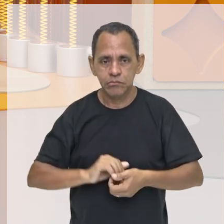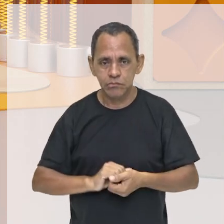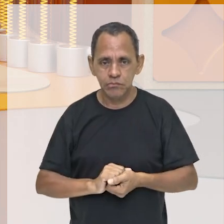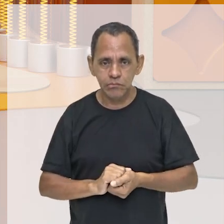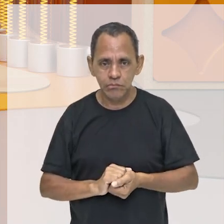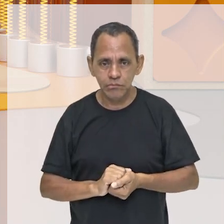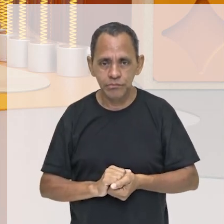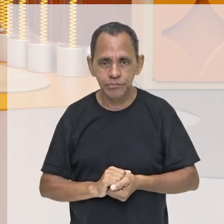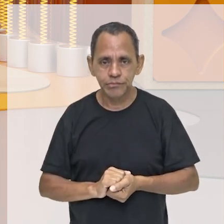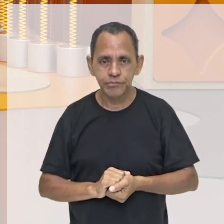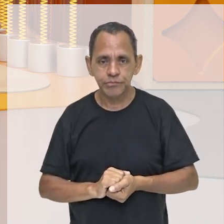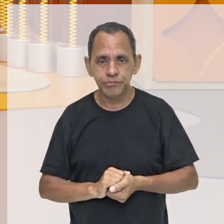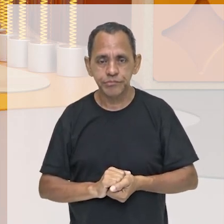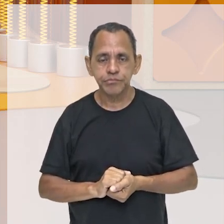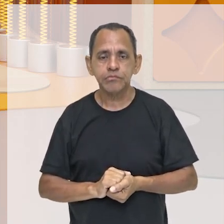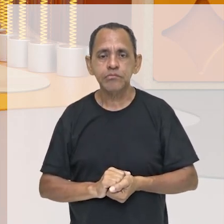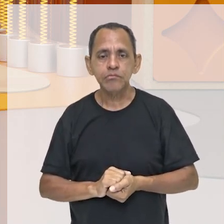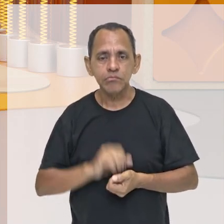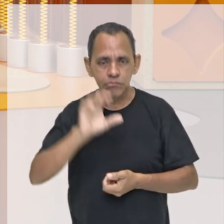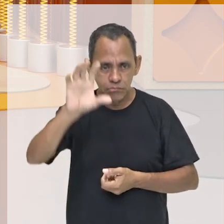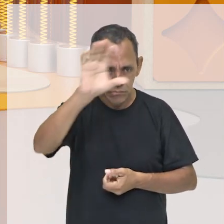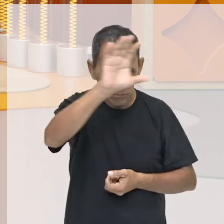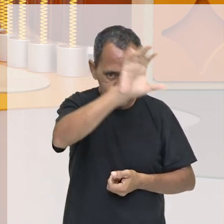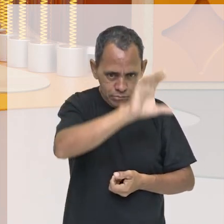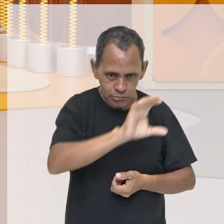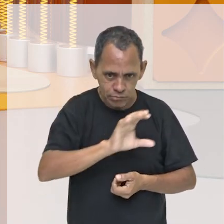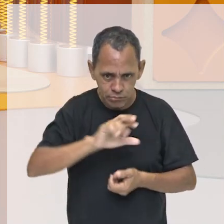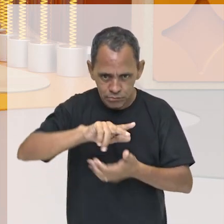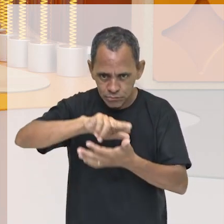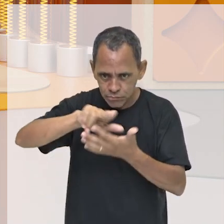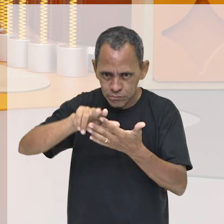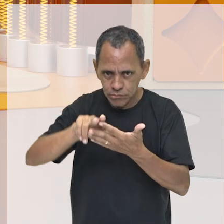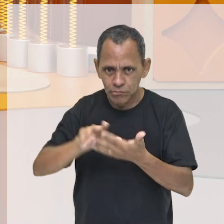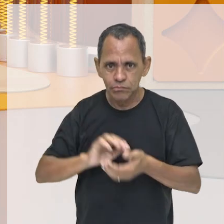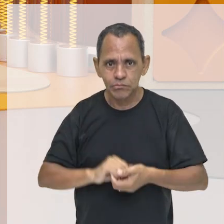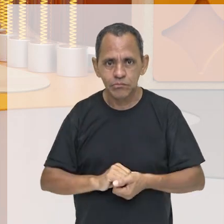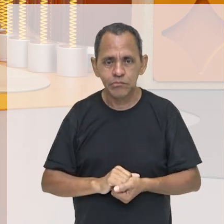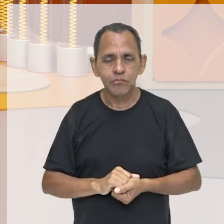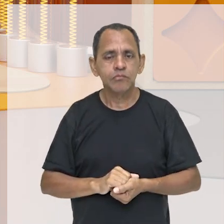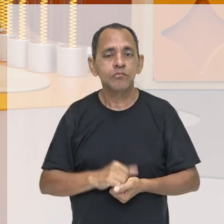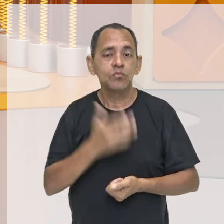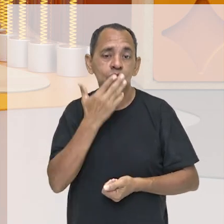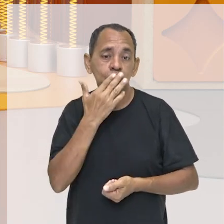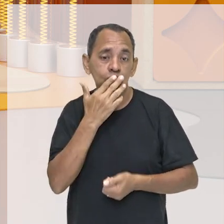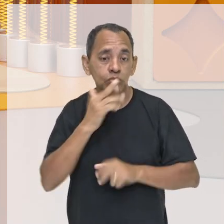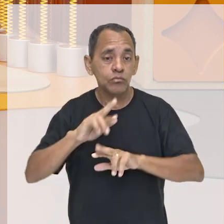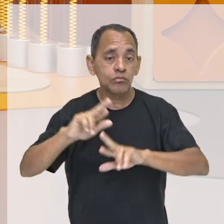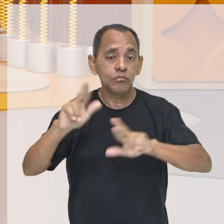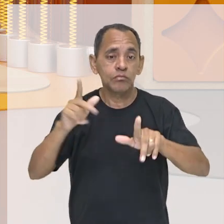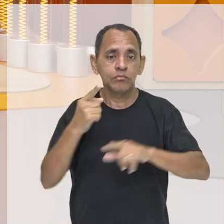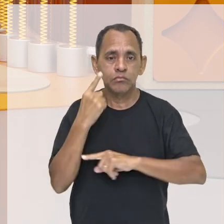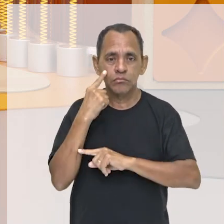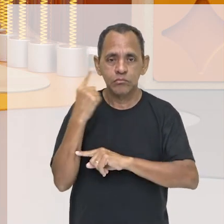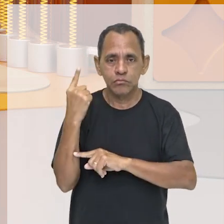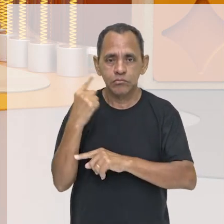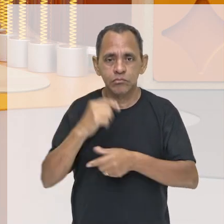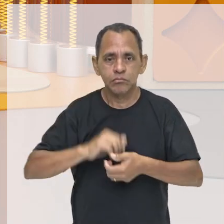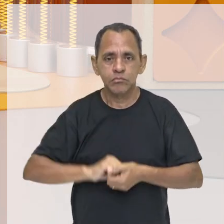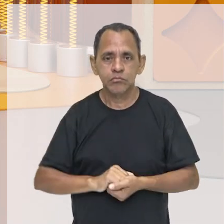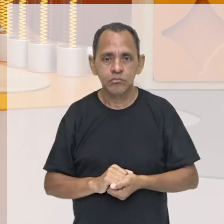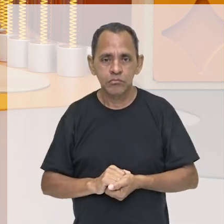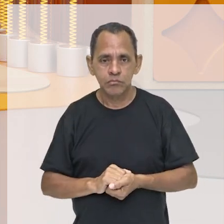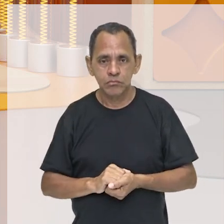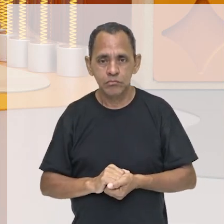os diferentes continentes, né, conforme vocês estão vendo, em cores diferentes, e nós temos ali na legenda, aqui, por